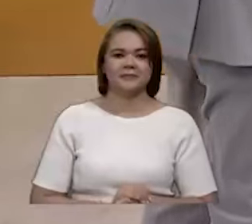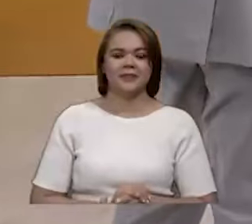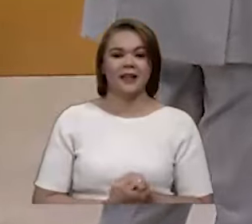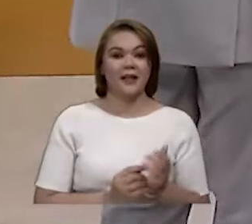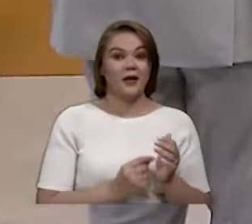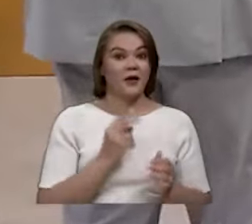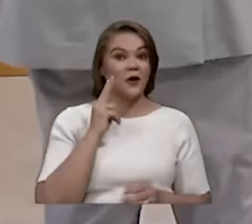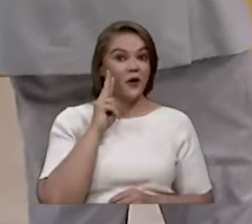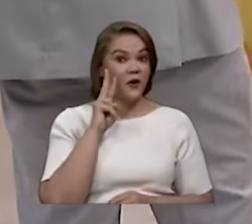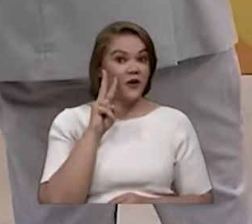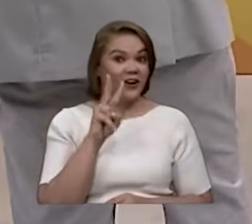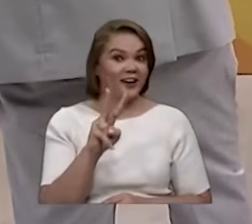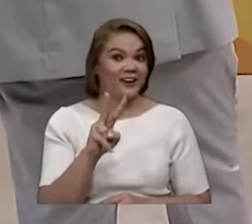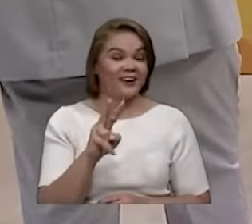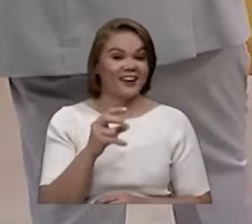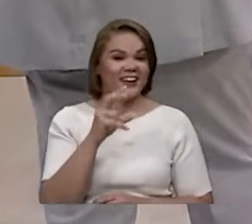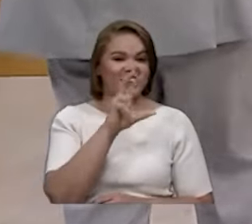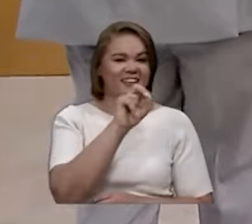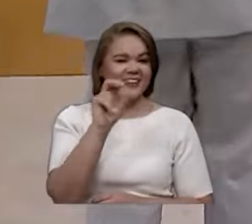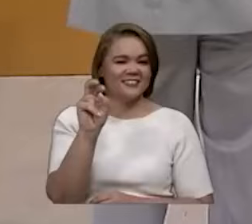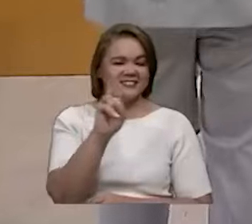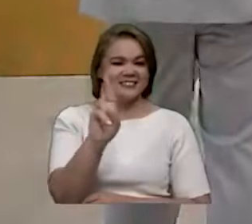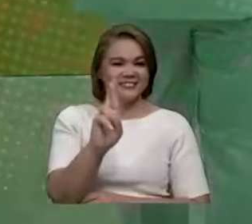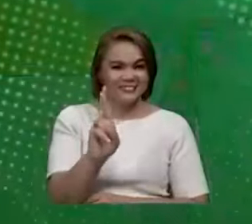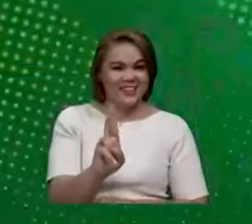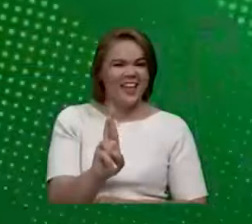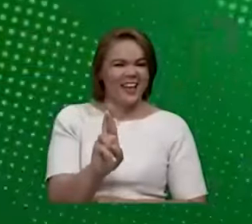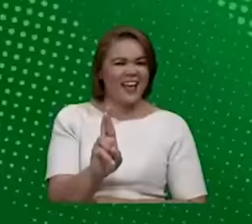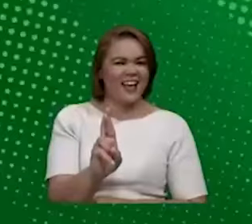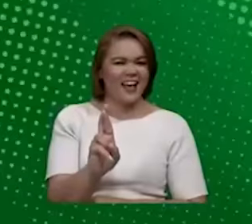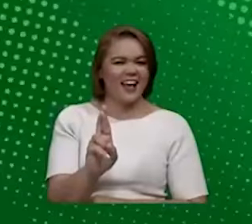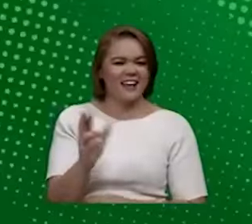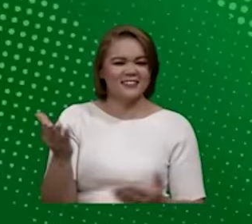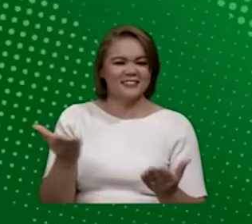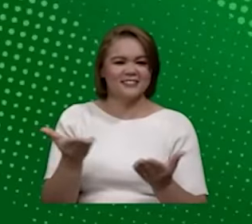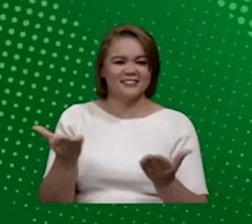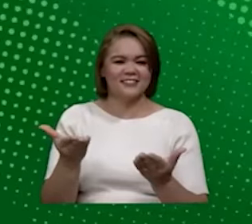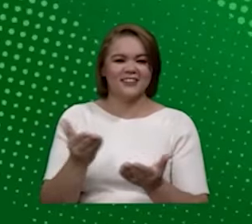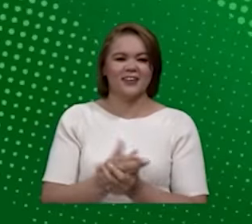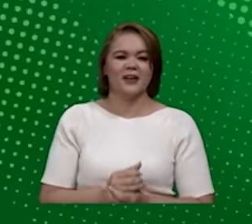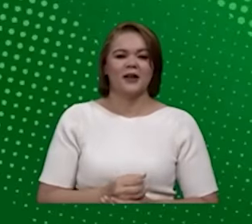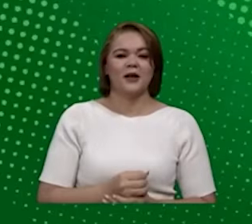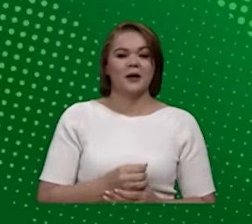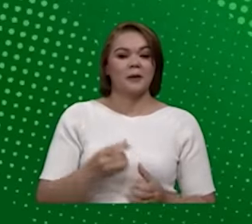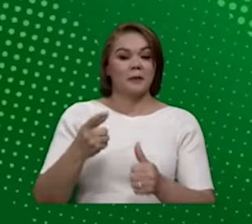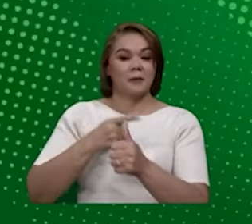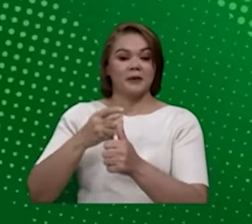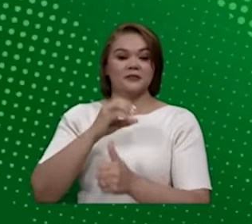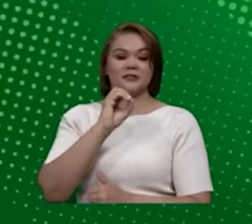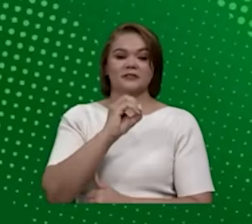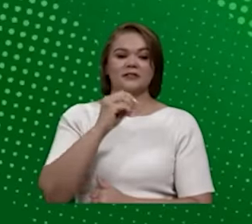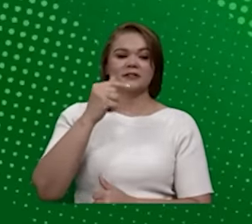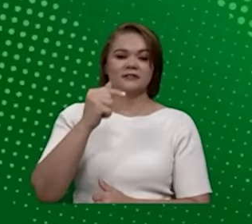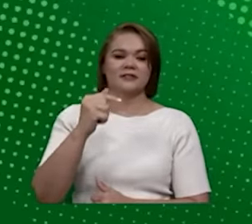Olha aí, R$500, tá valendo! Primeiro na tela já, o